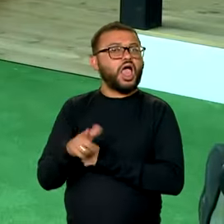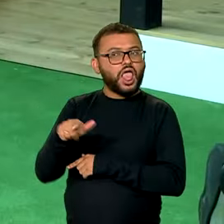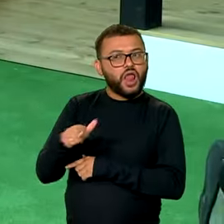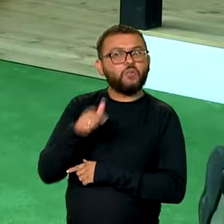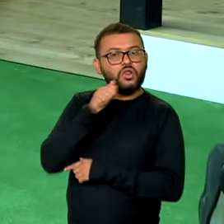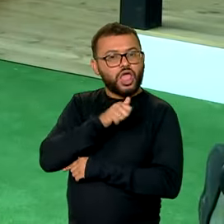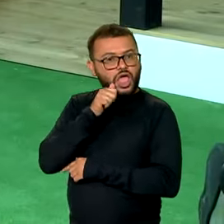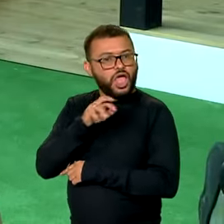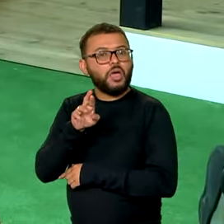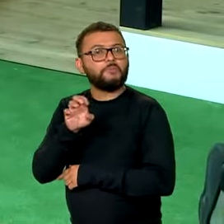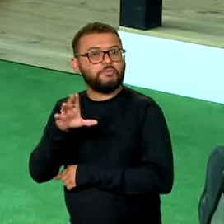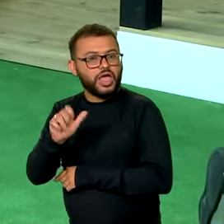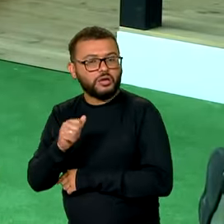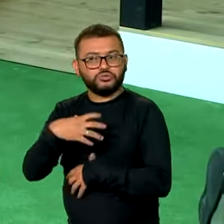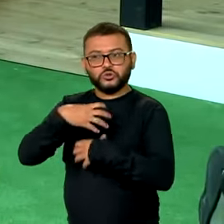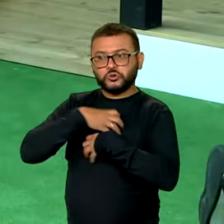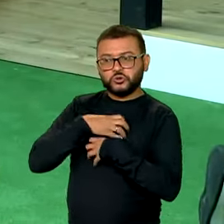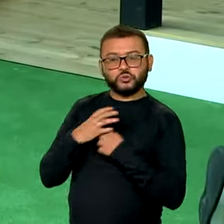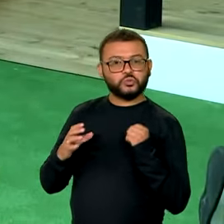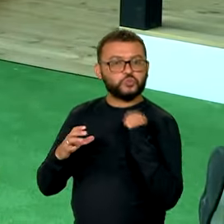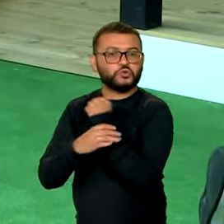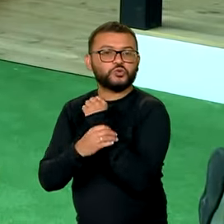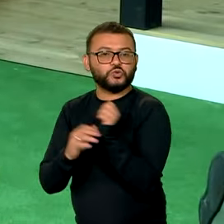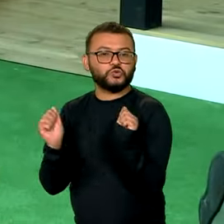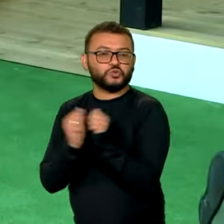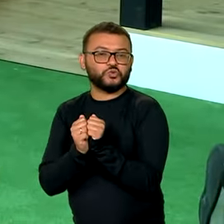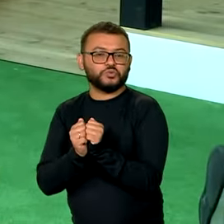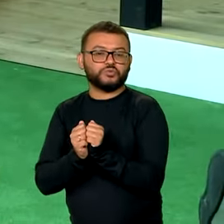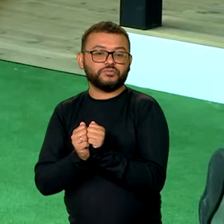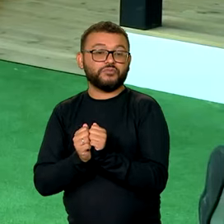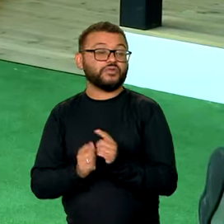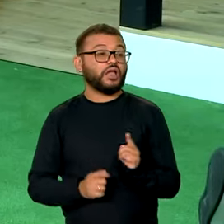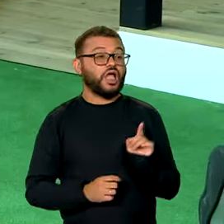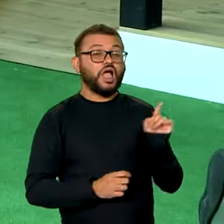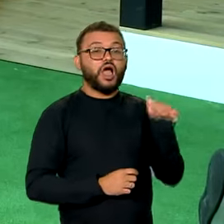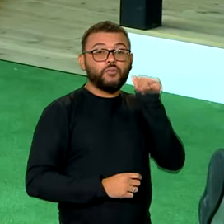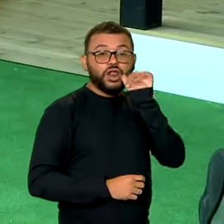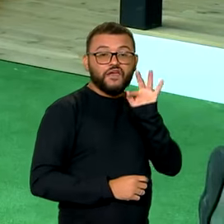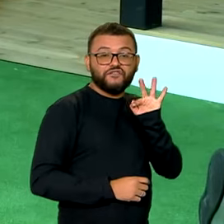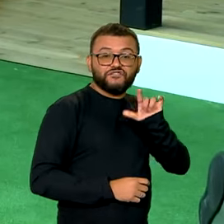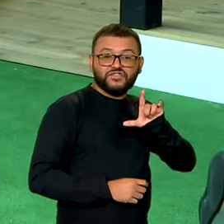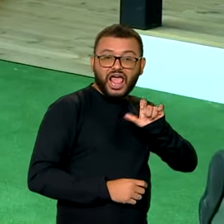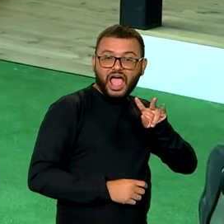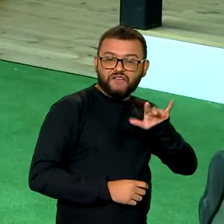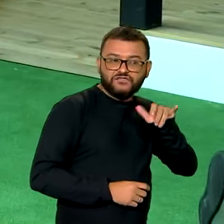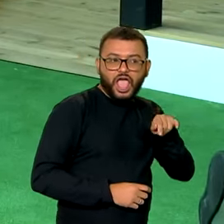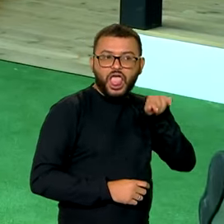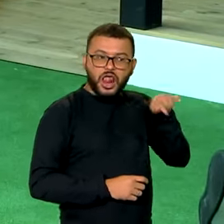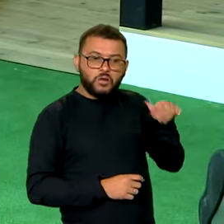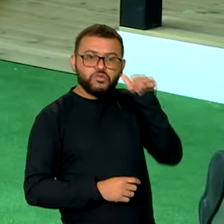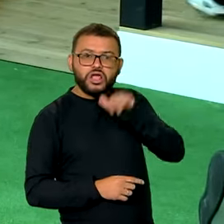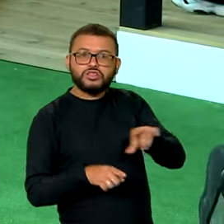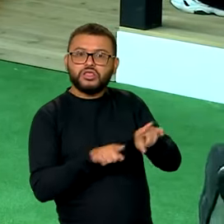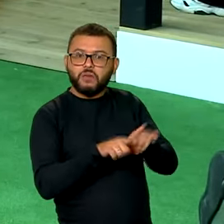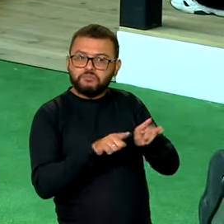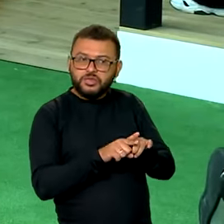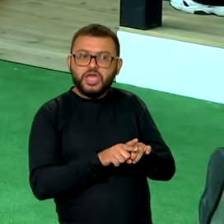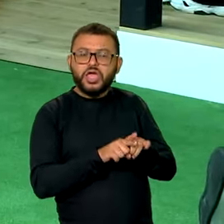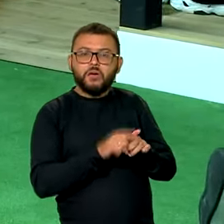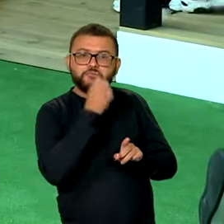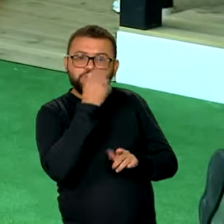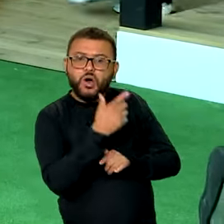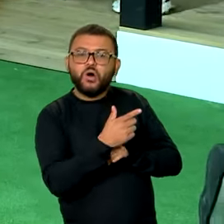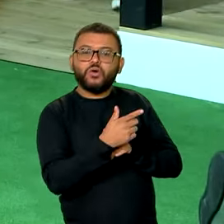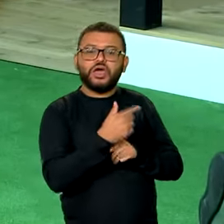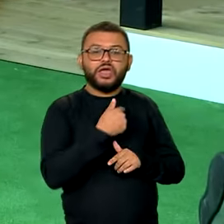E eu me sinto bastante segura de estar perto dela. E a Flávia é porque ela é muito boa na trave. E